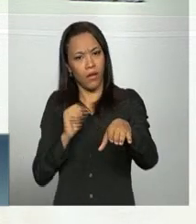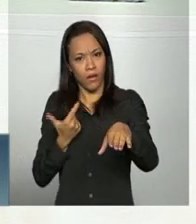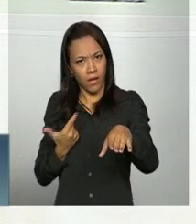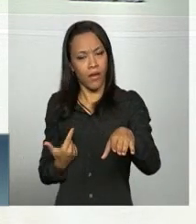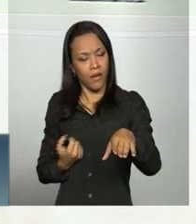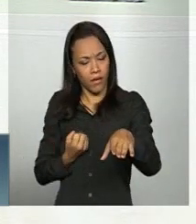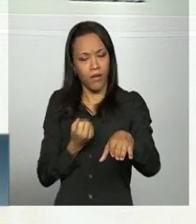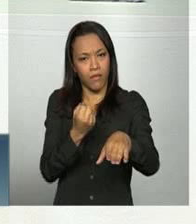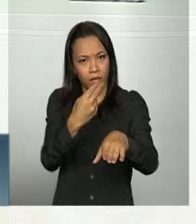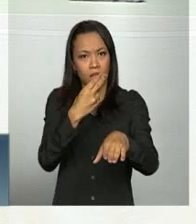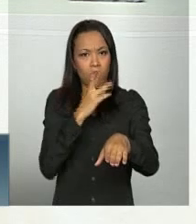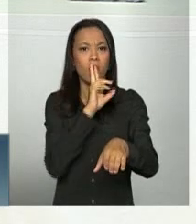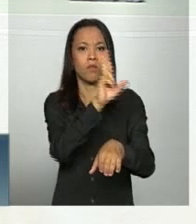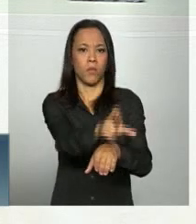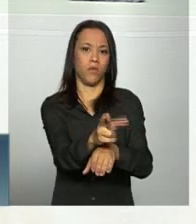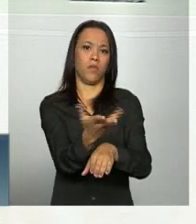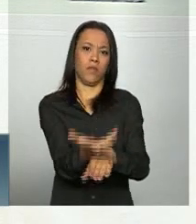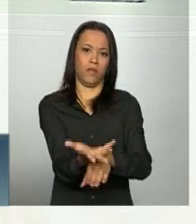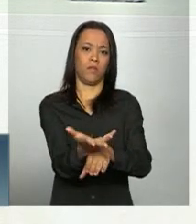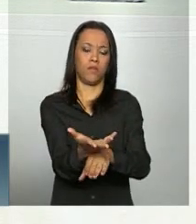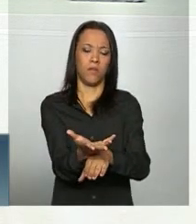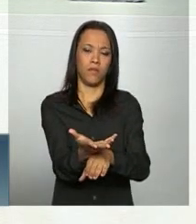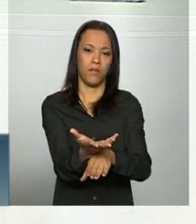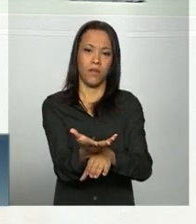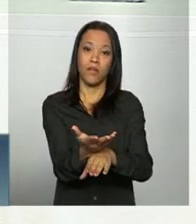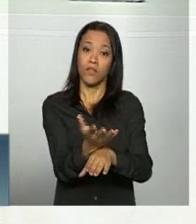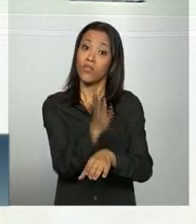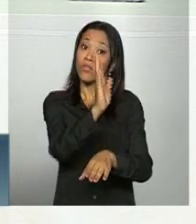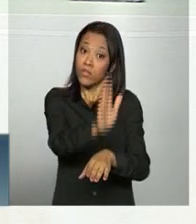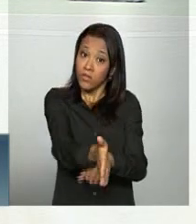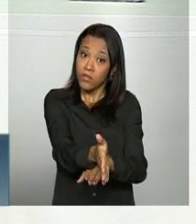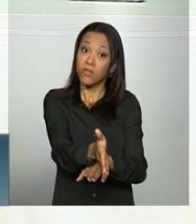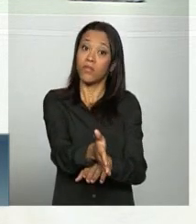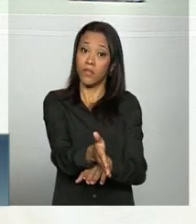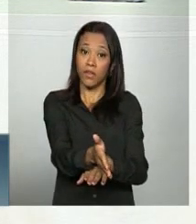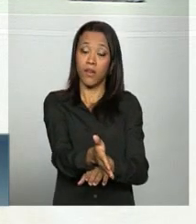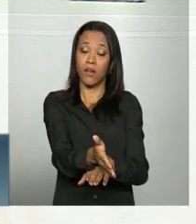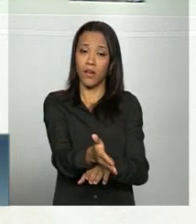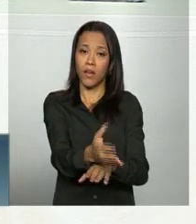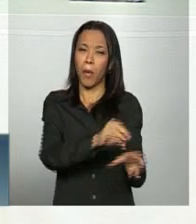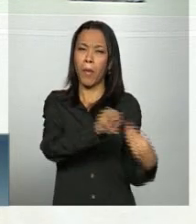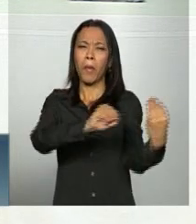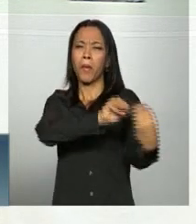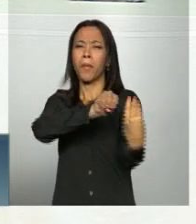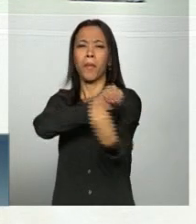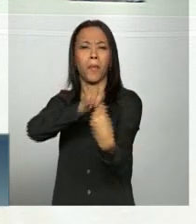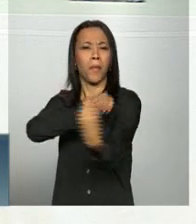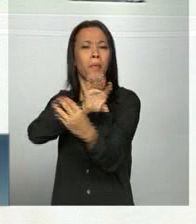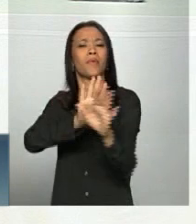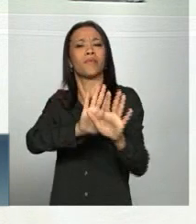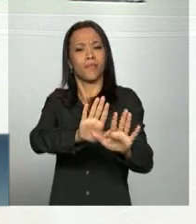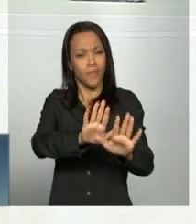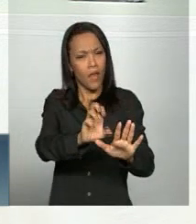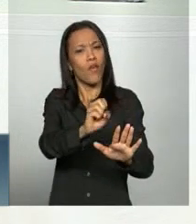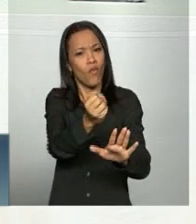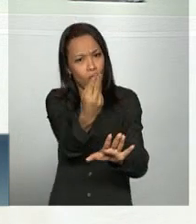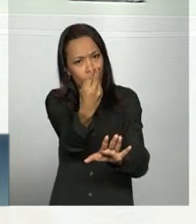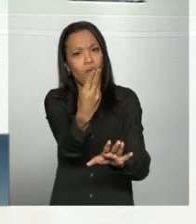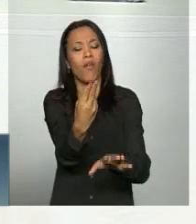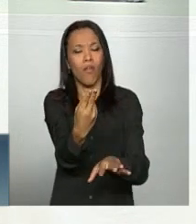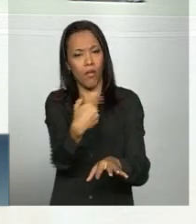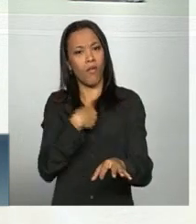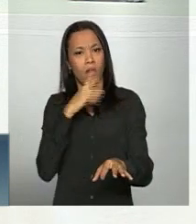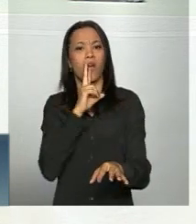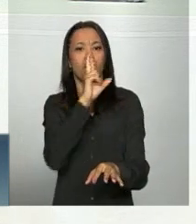com certeza. A respondi, tá certo? Então, não, com certeza eu responderia